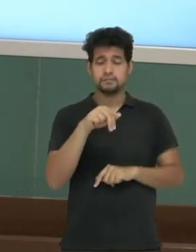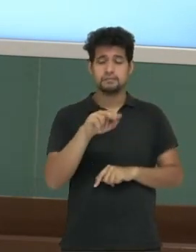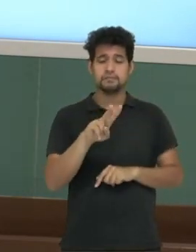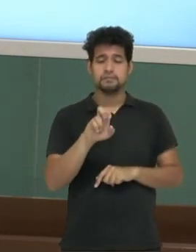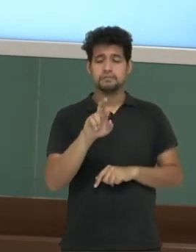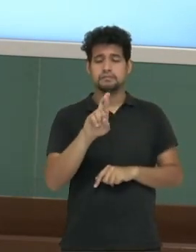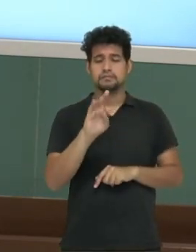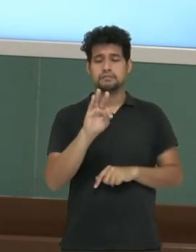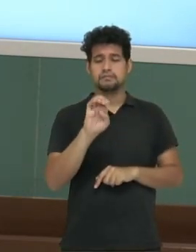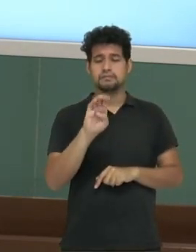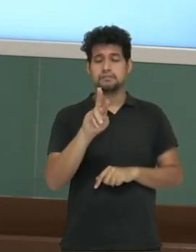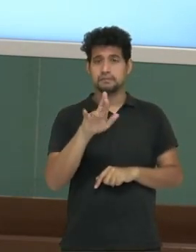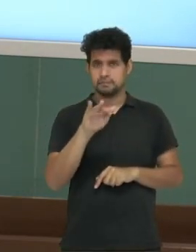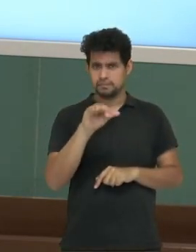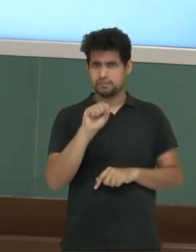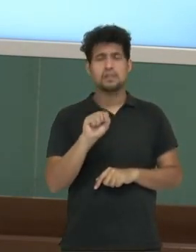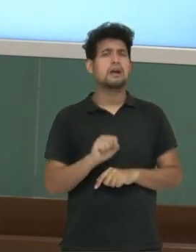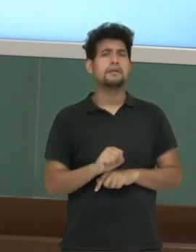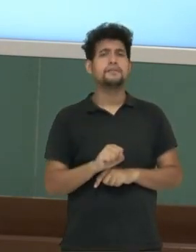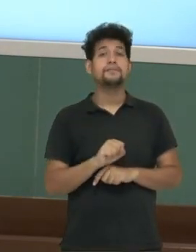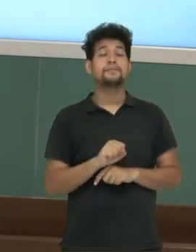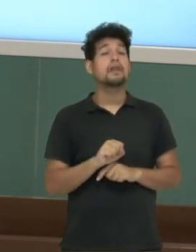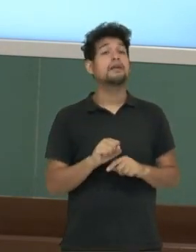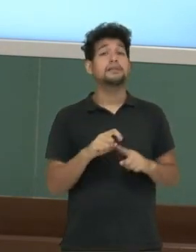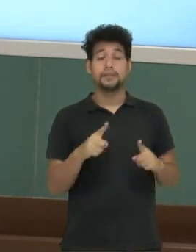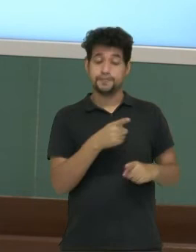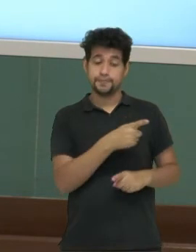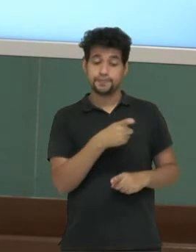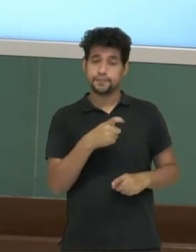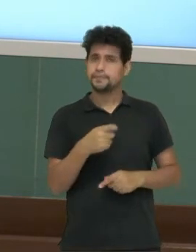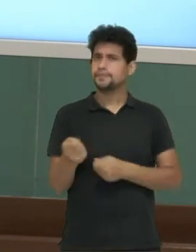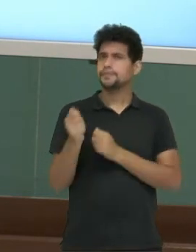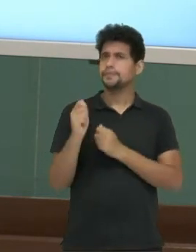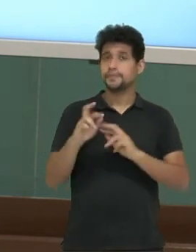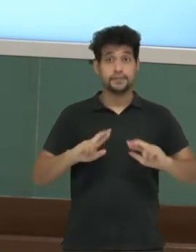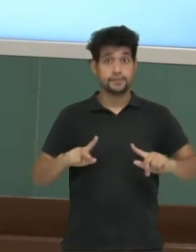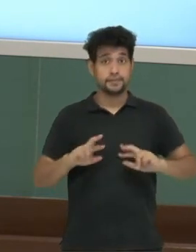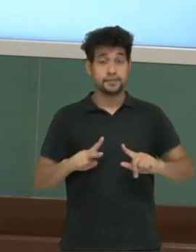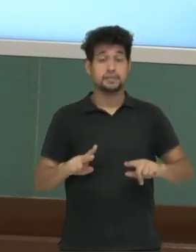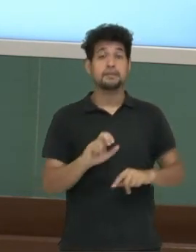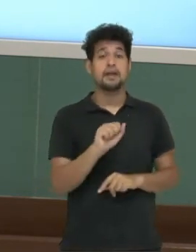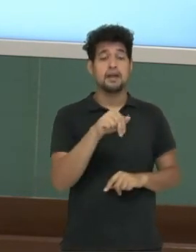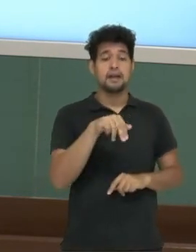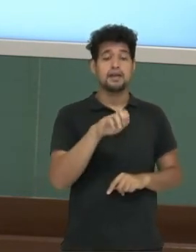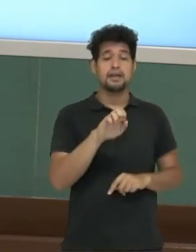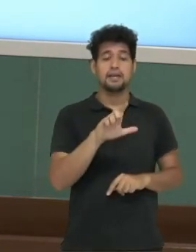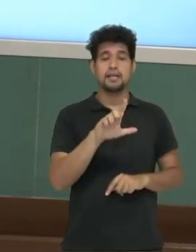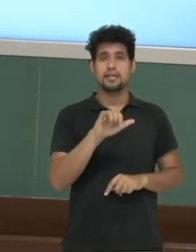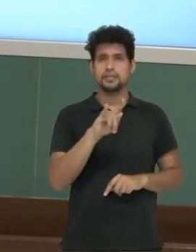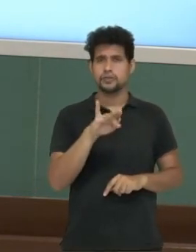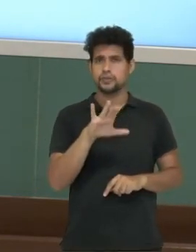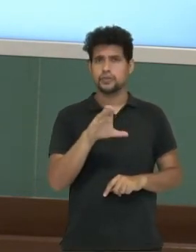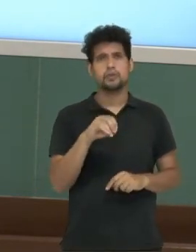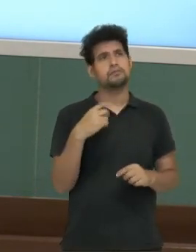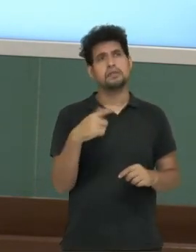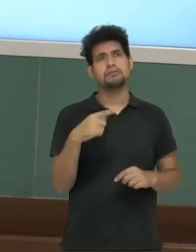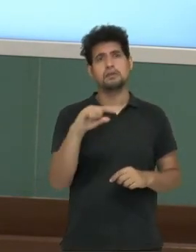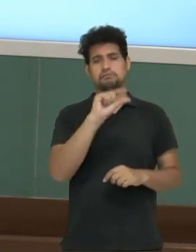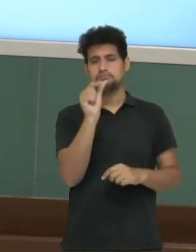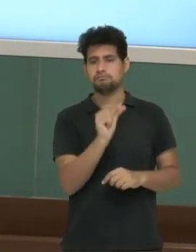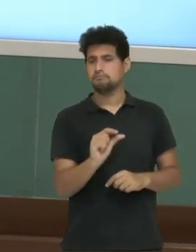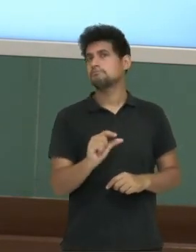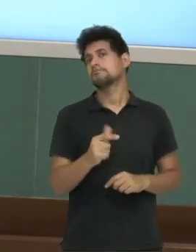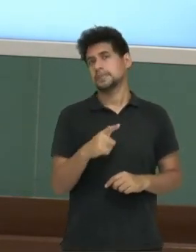invertebrados, as minhocas fazem parte do grupo dos anelídeos. Anelídeos são aqueles que não têm coluna vertebral. Esse camarada